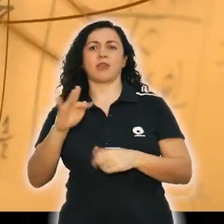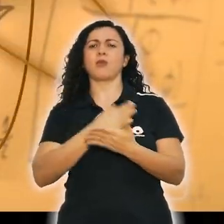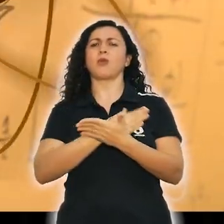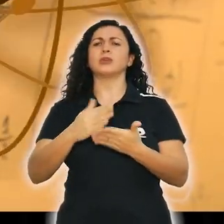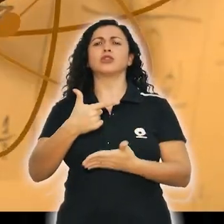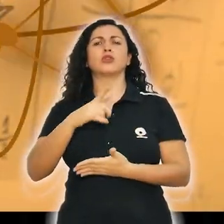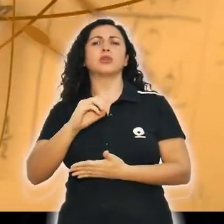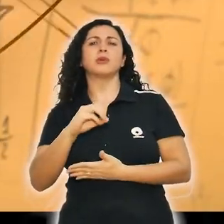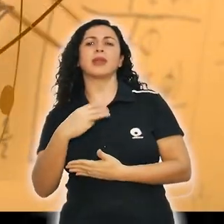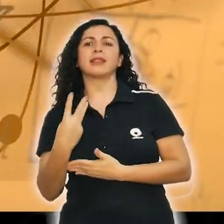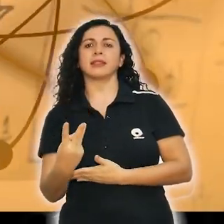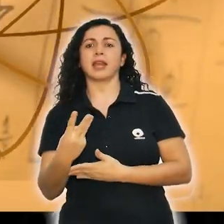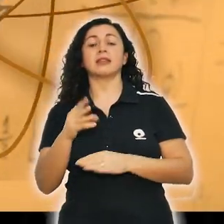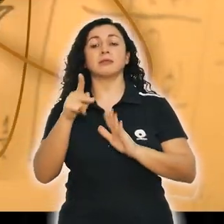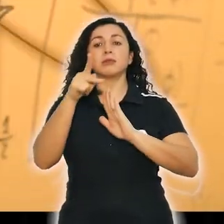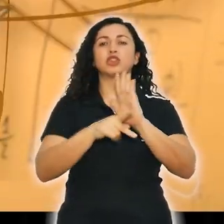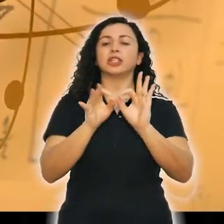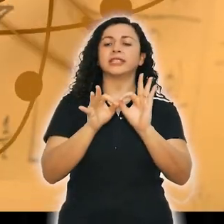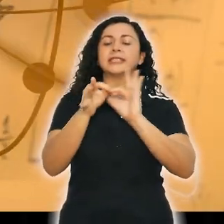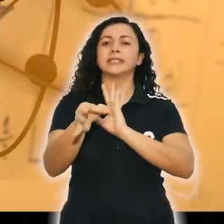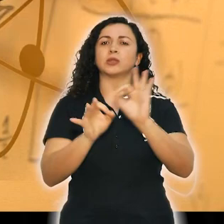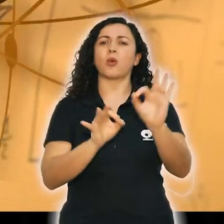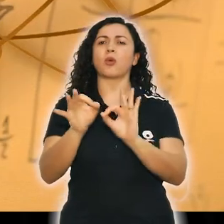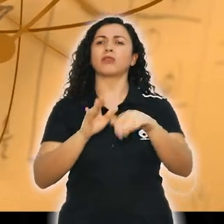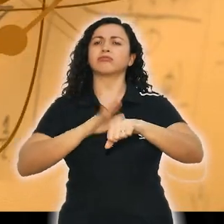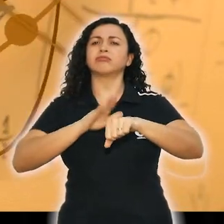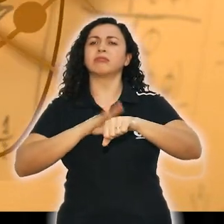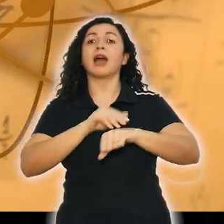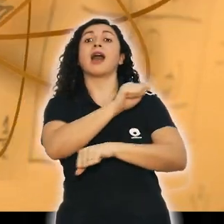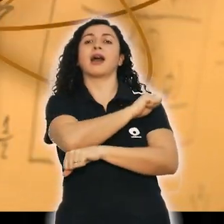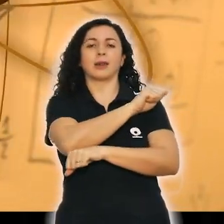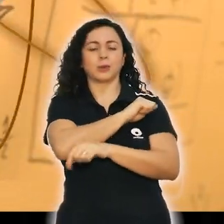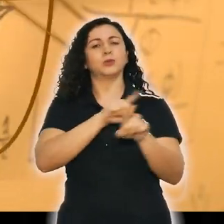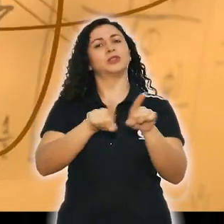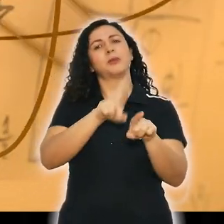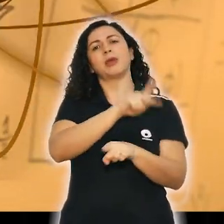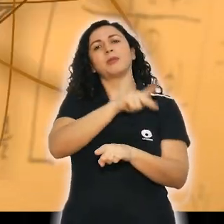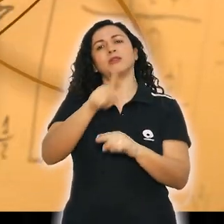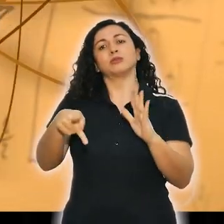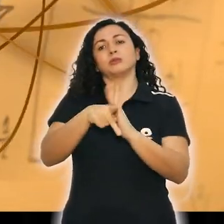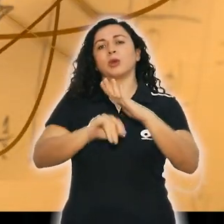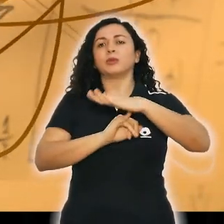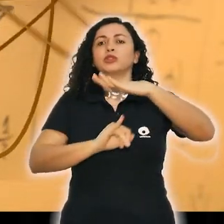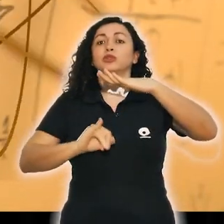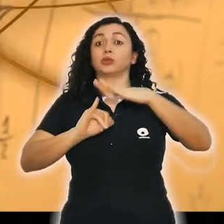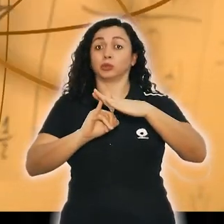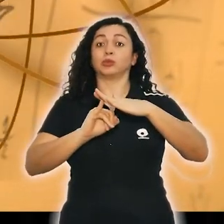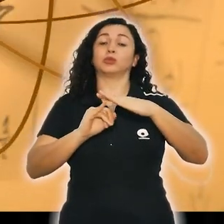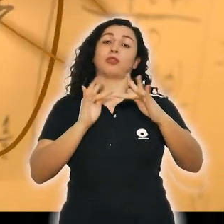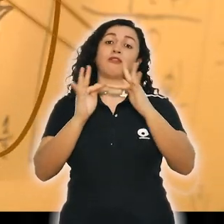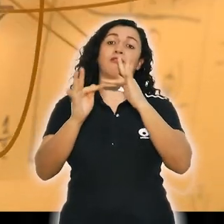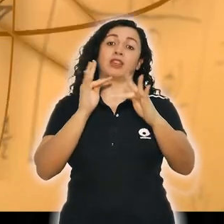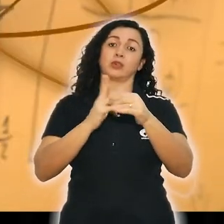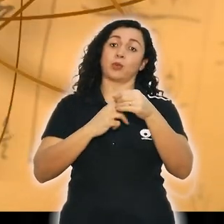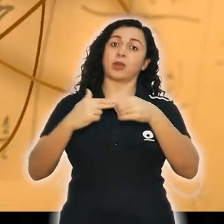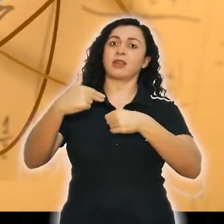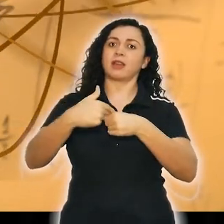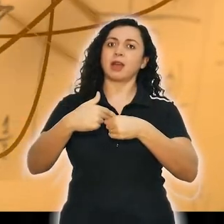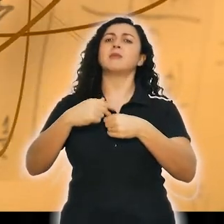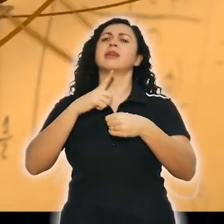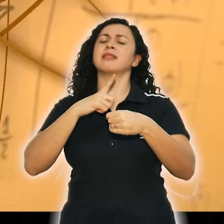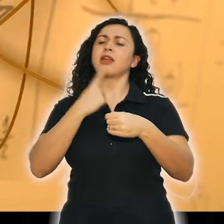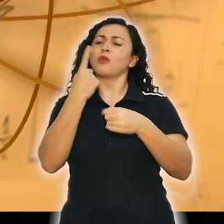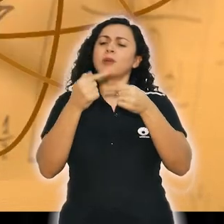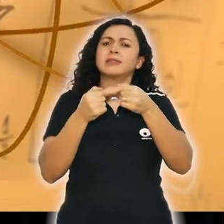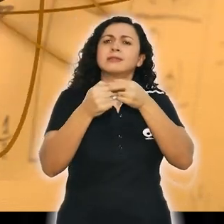2003, o projeto de extensão organizado por alunos e professores do Instituto de Física da Unicamp reserva pelo menos